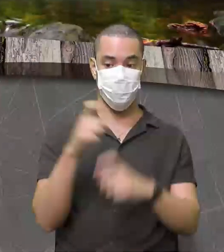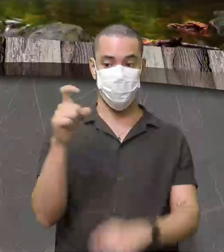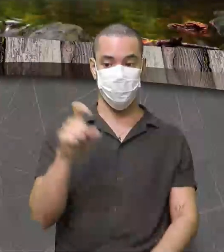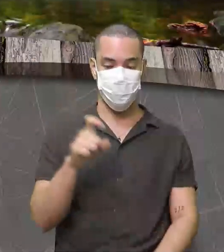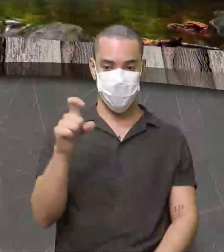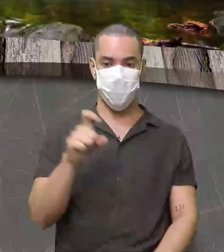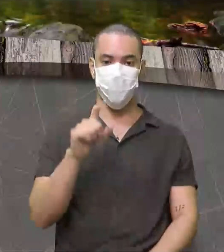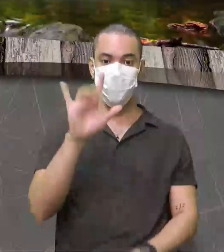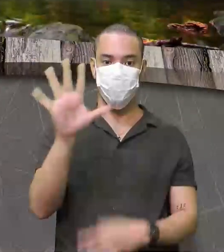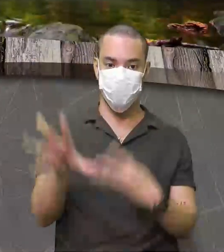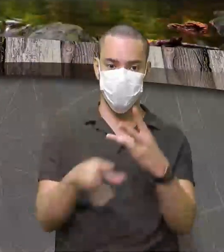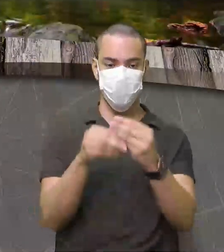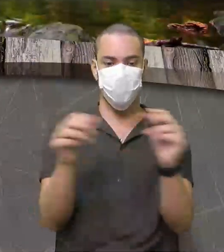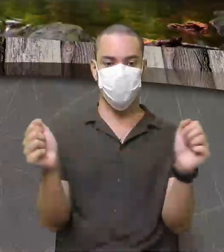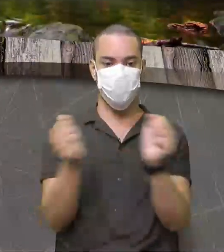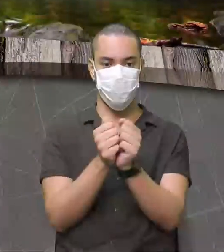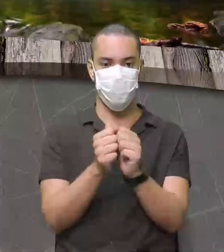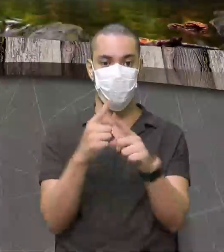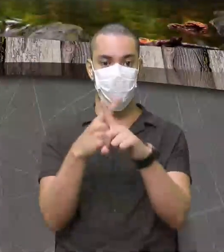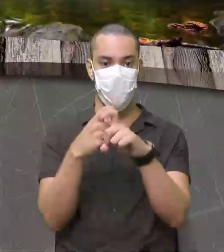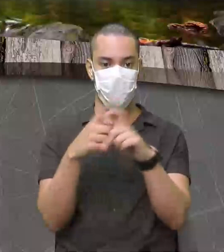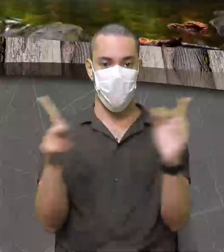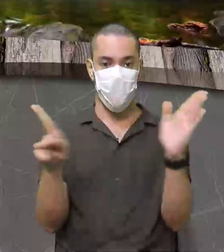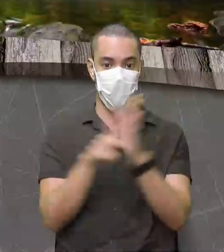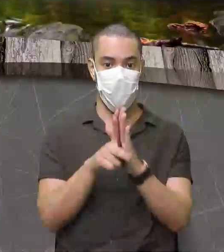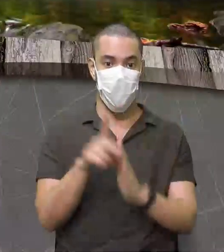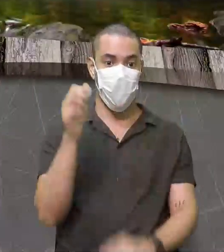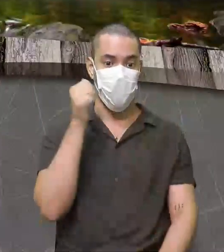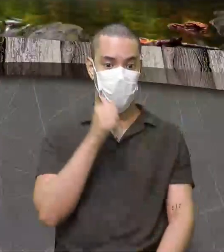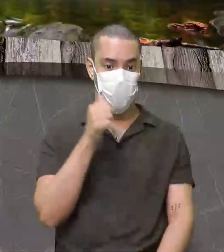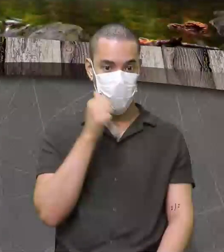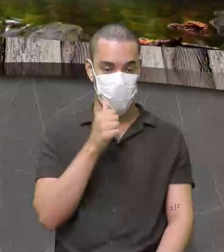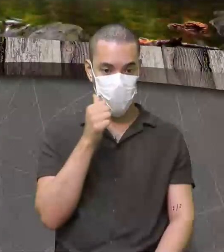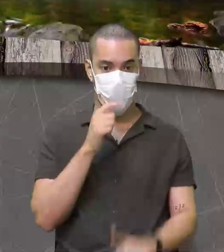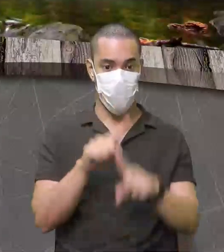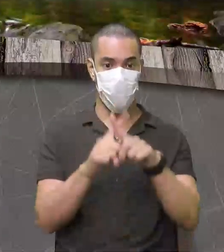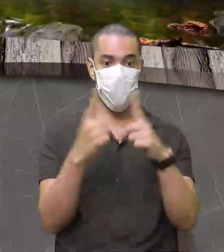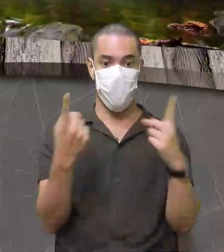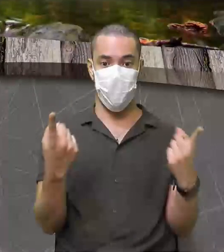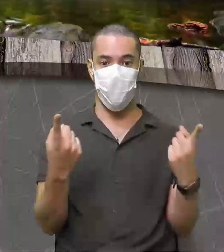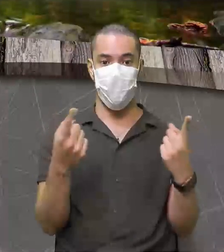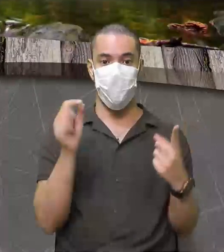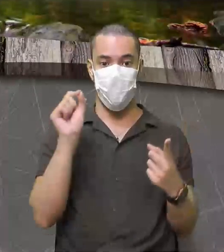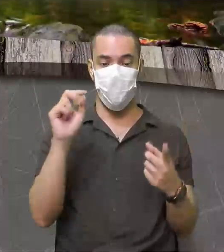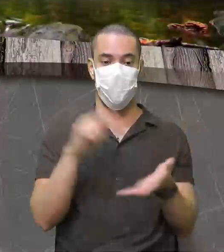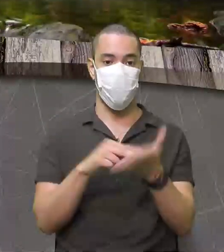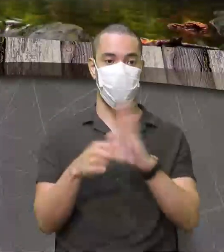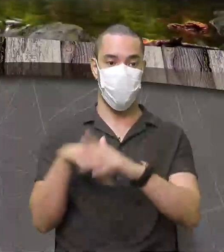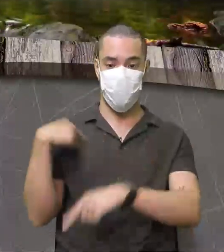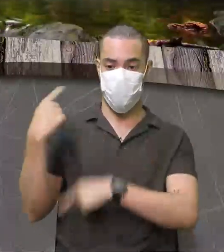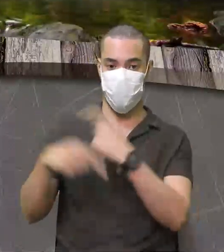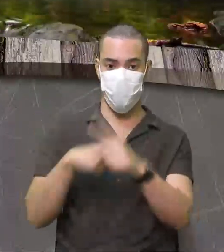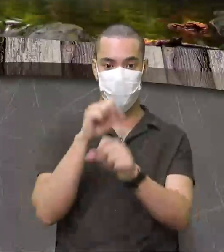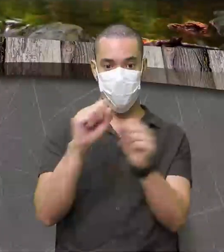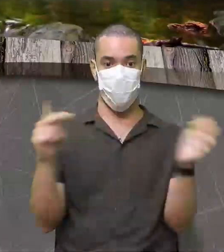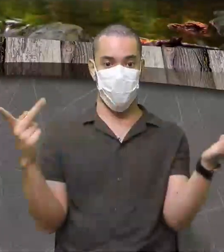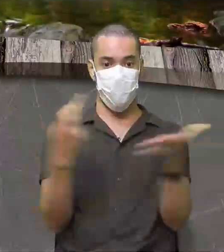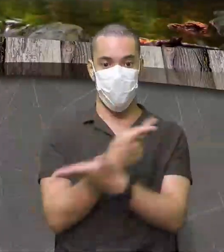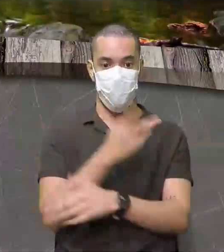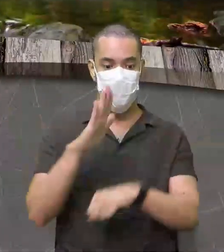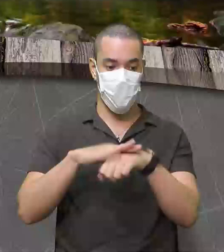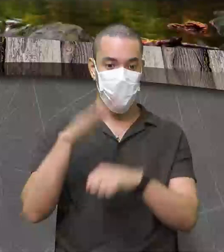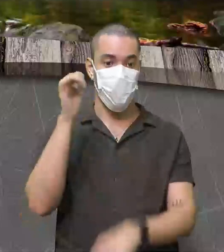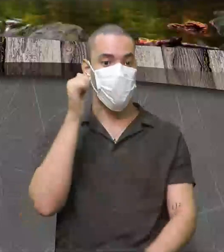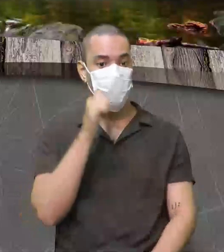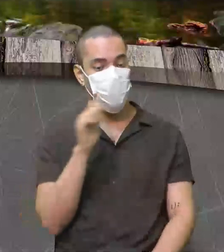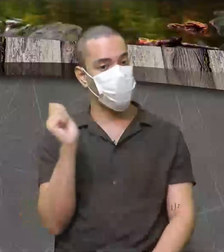que o cromossomo X seja um cromossomo sexual feminino, mas essa herança genética pode ocorrer tanto em mulher